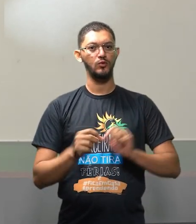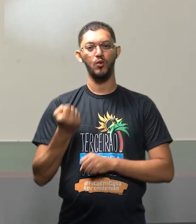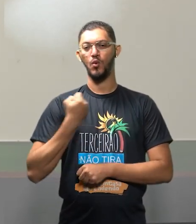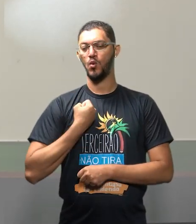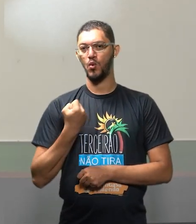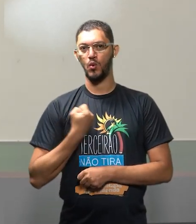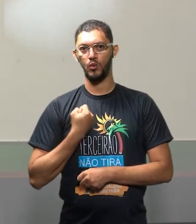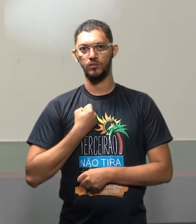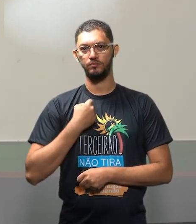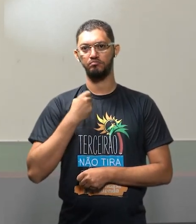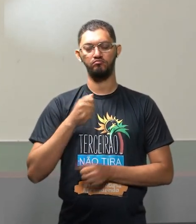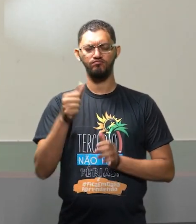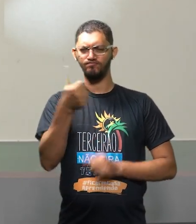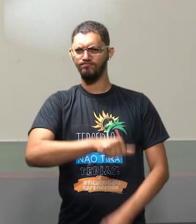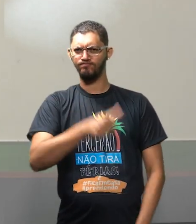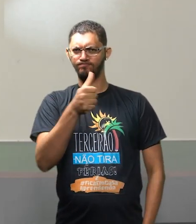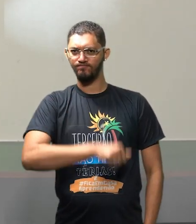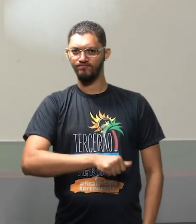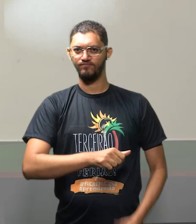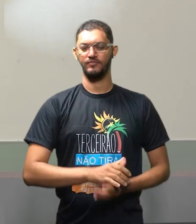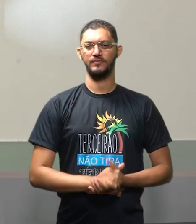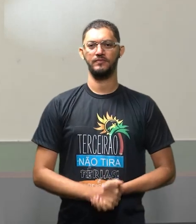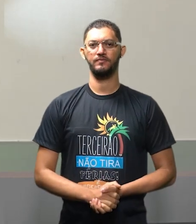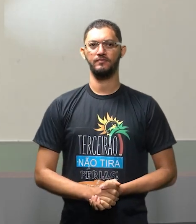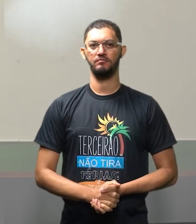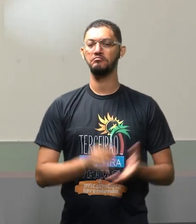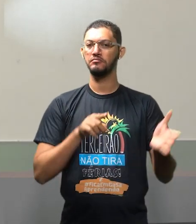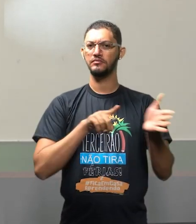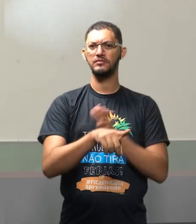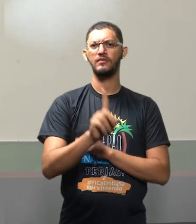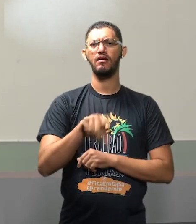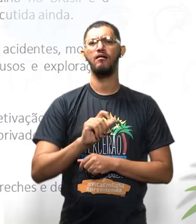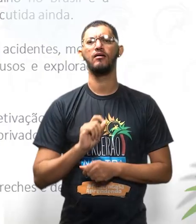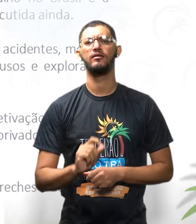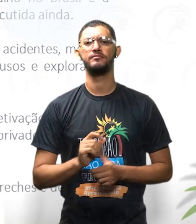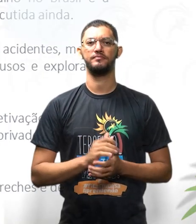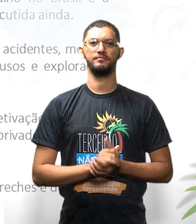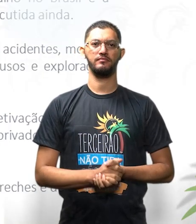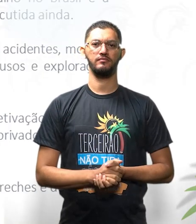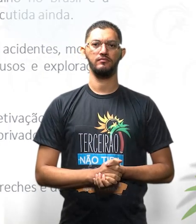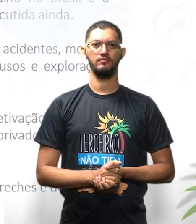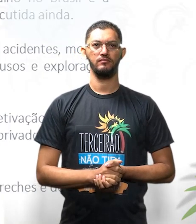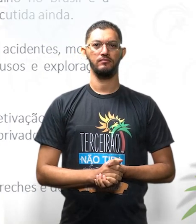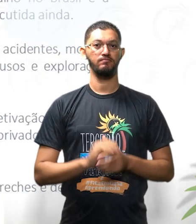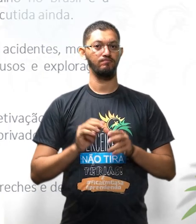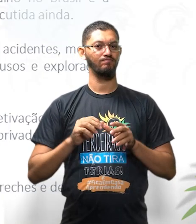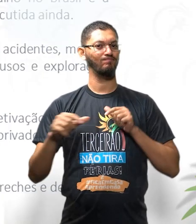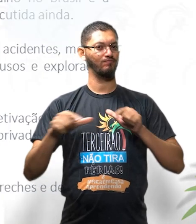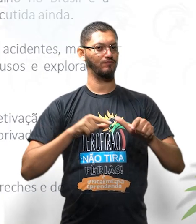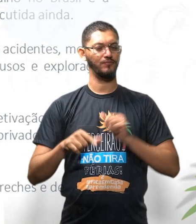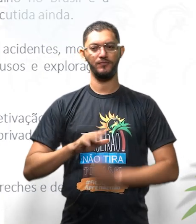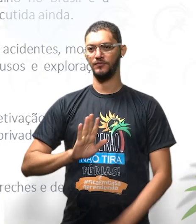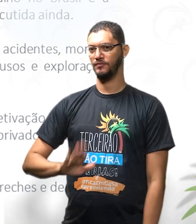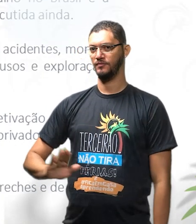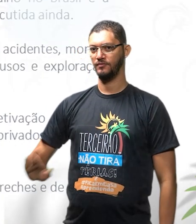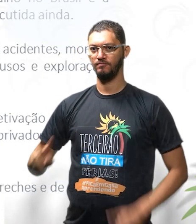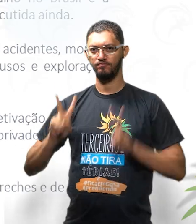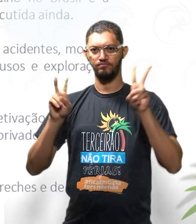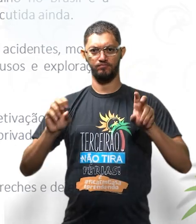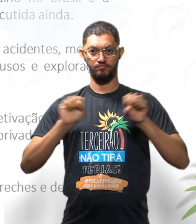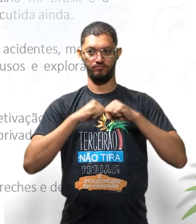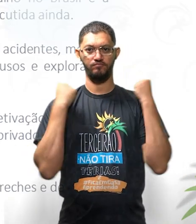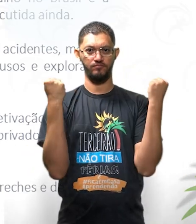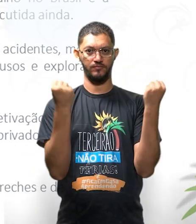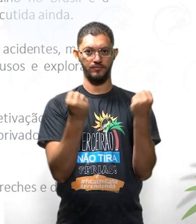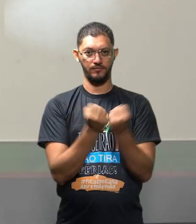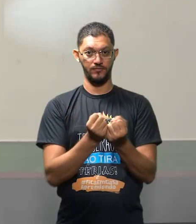dados que a gente acabou de analisar ainda há pouco. A pergunta é a seguinte: sobre o trabalho infantil na